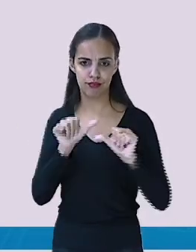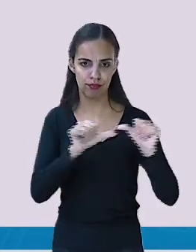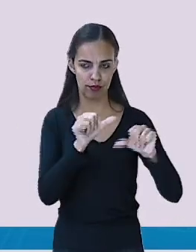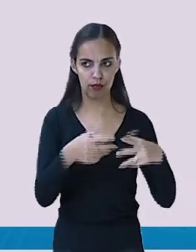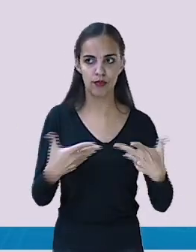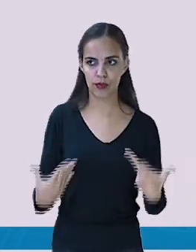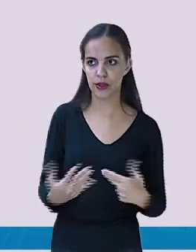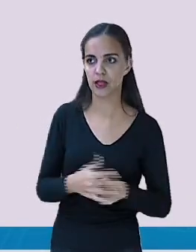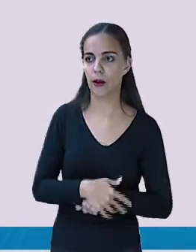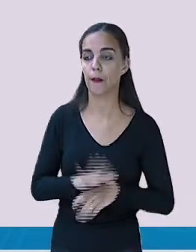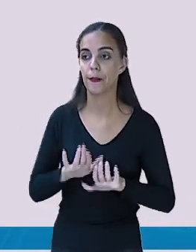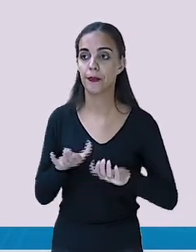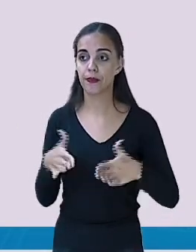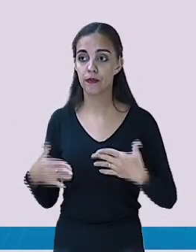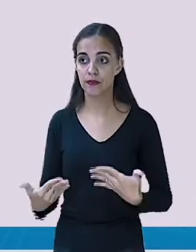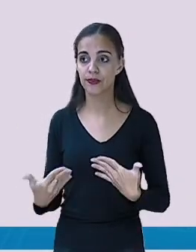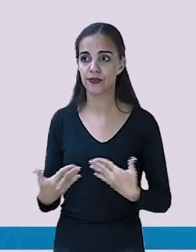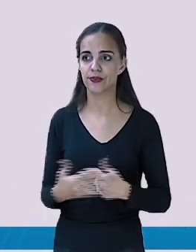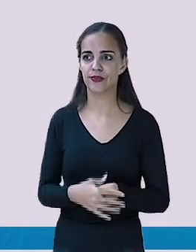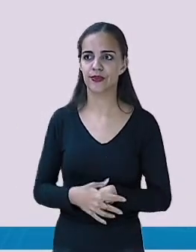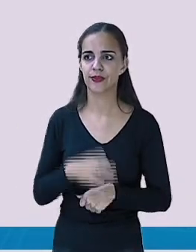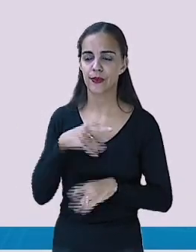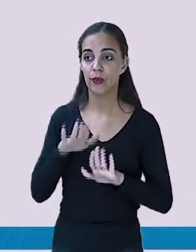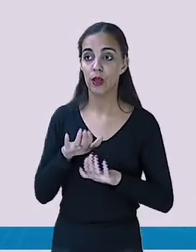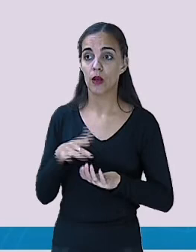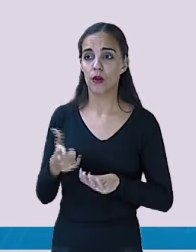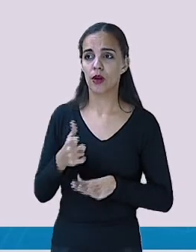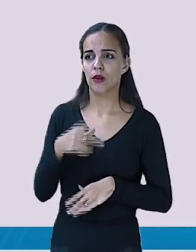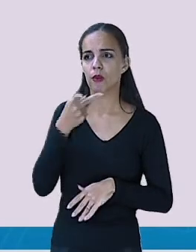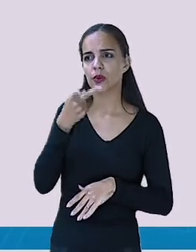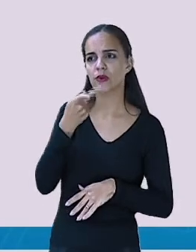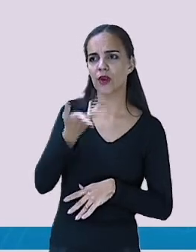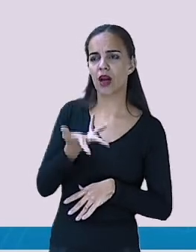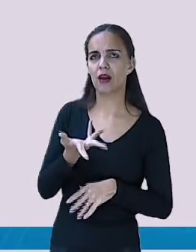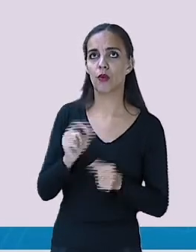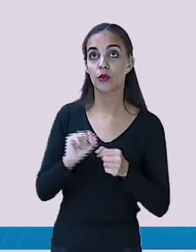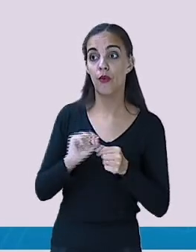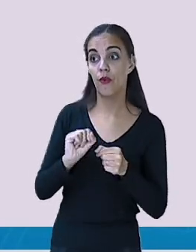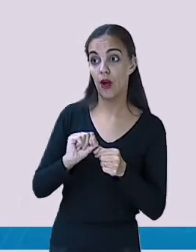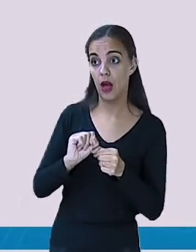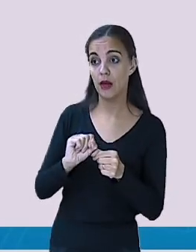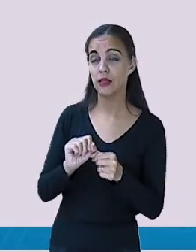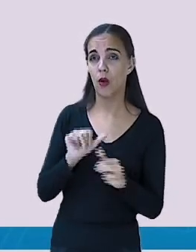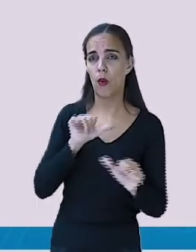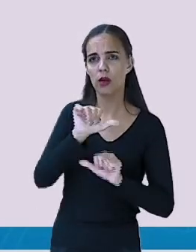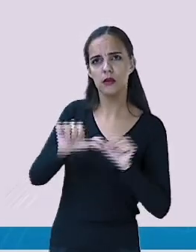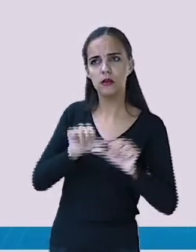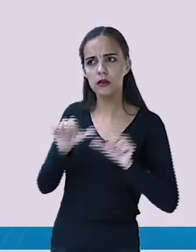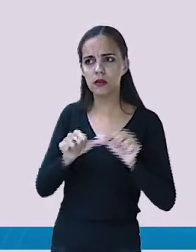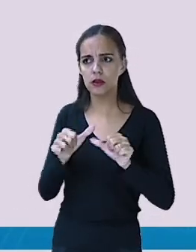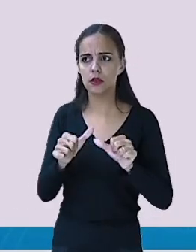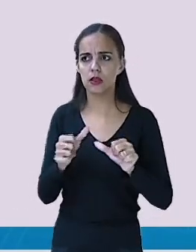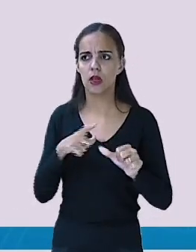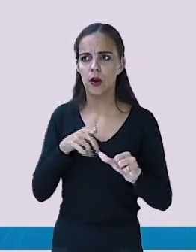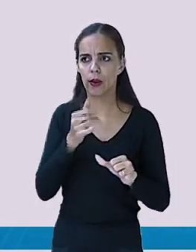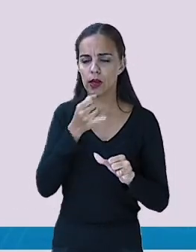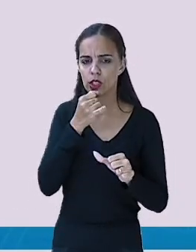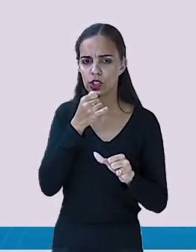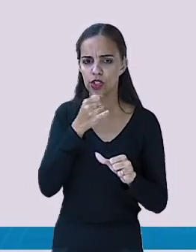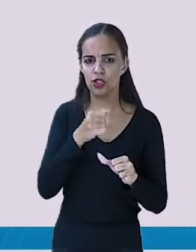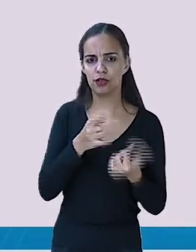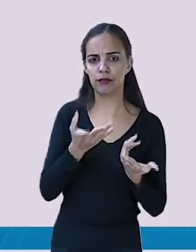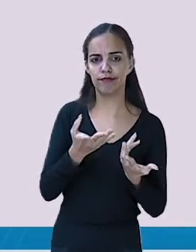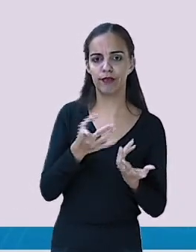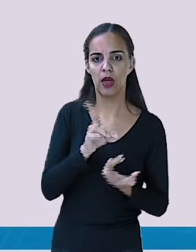outras substâncias então quando eu faço a transformação de decomposição